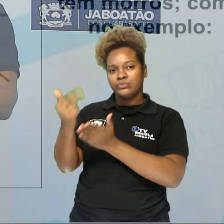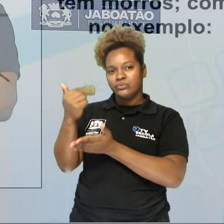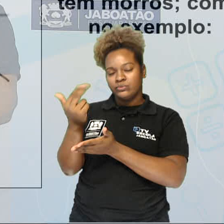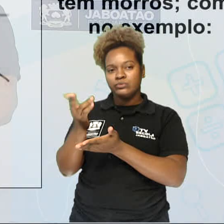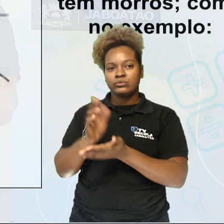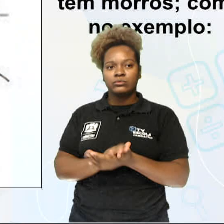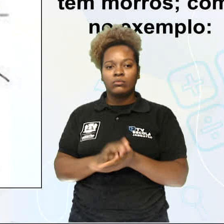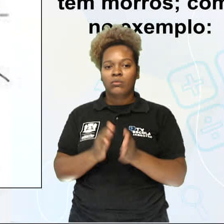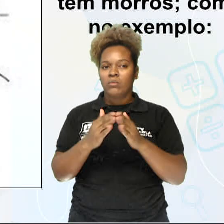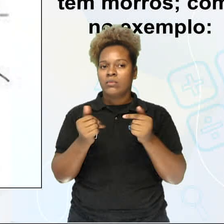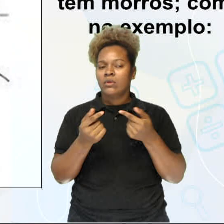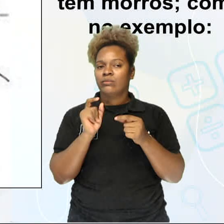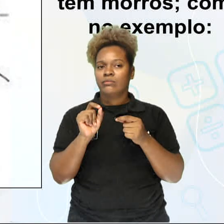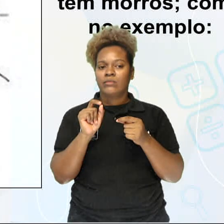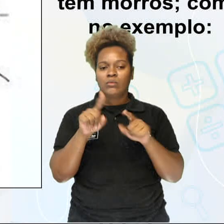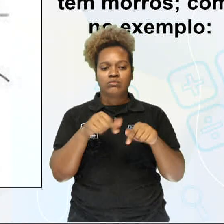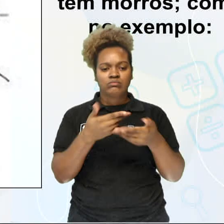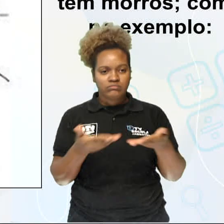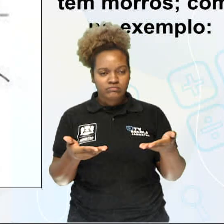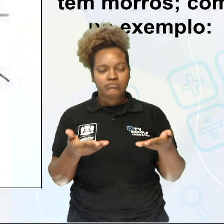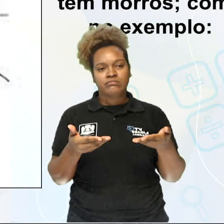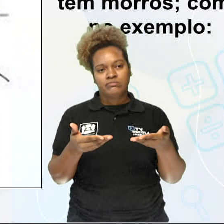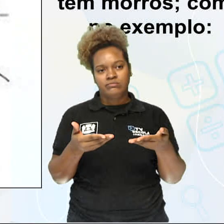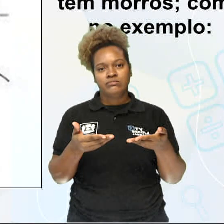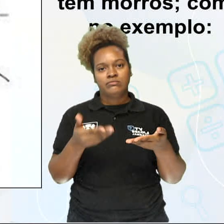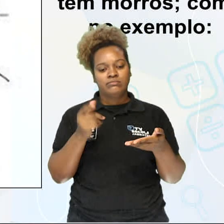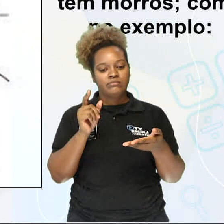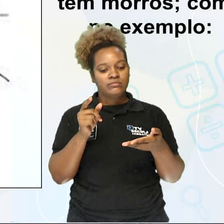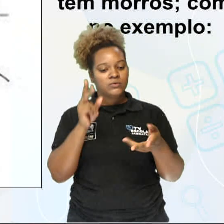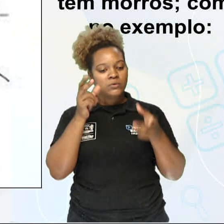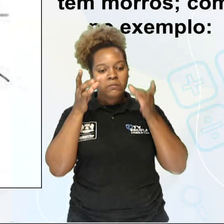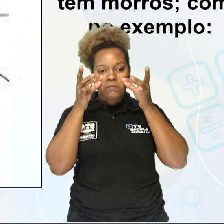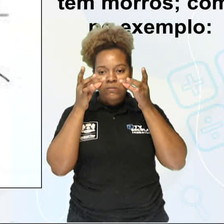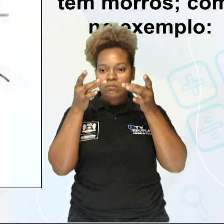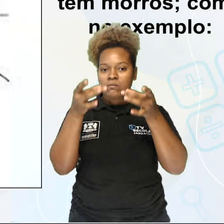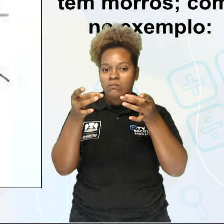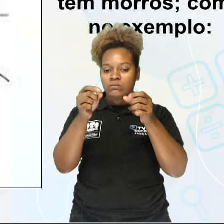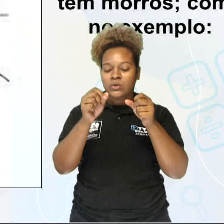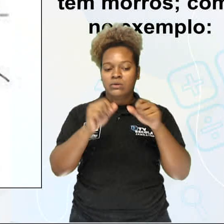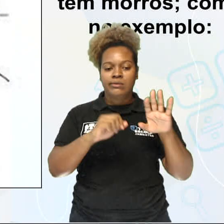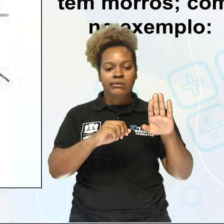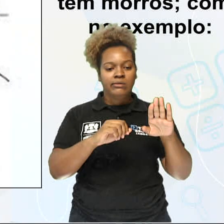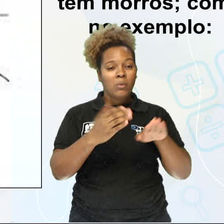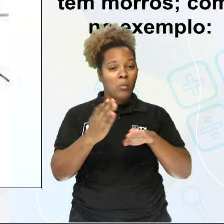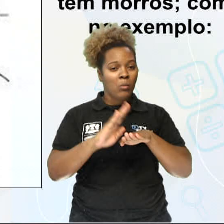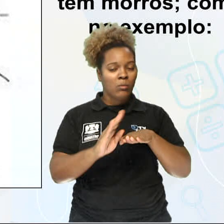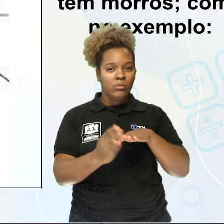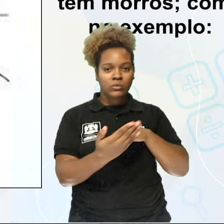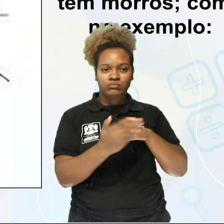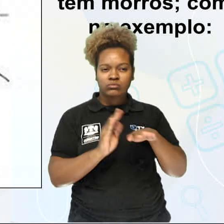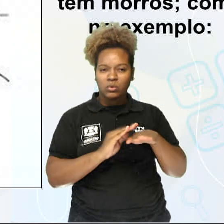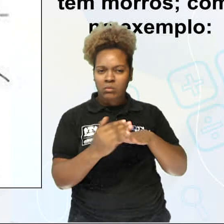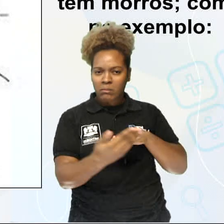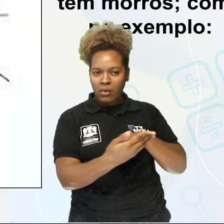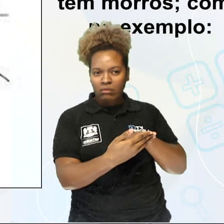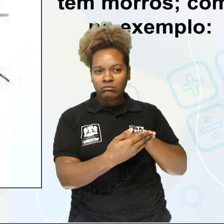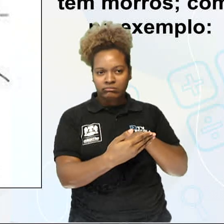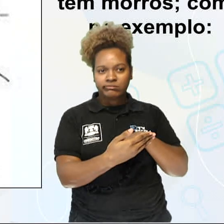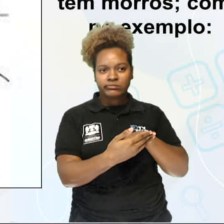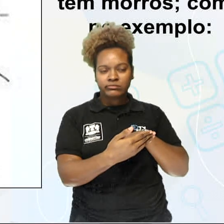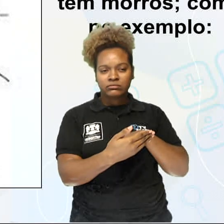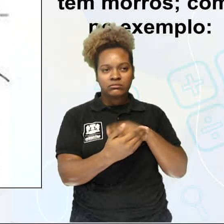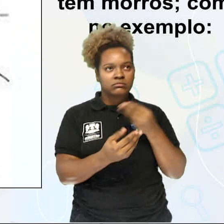como desafio vocês fazerem o seguinte: você vai observar o seu bairro, né? Não sei onde é que você mora, pode